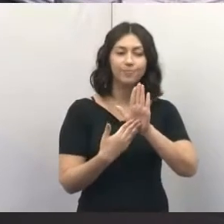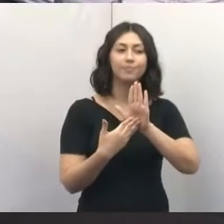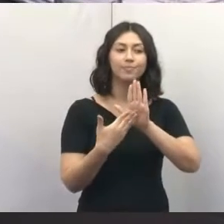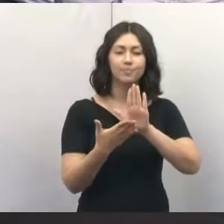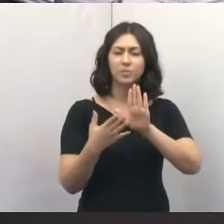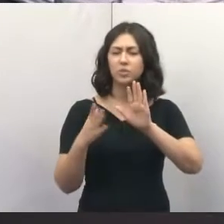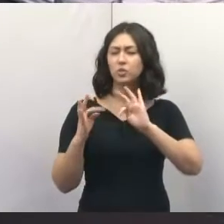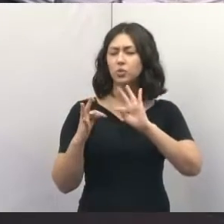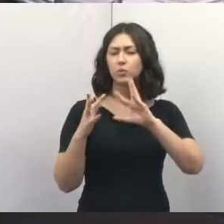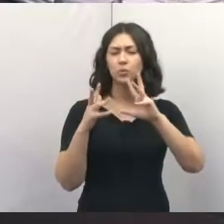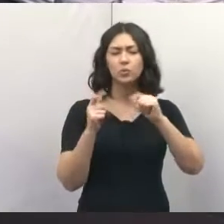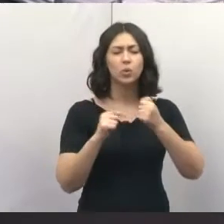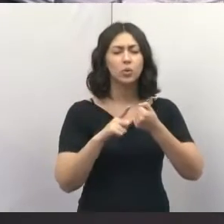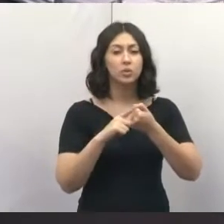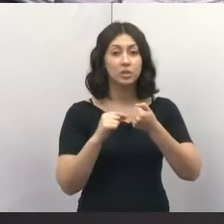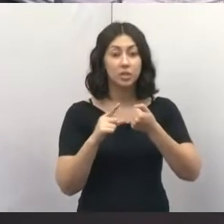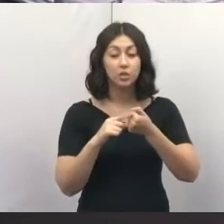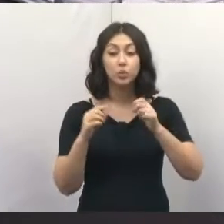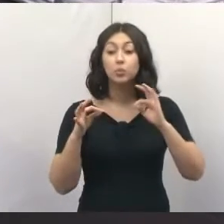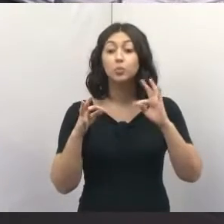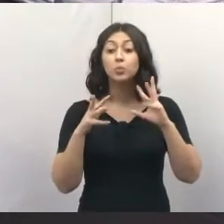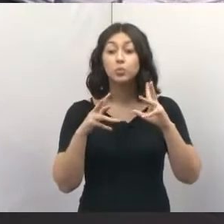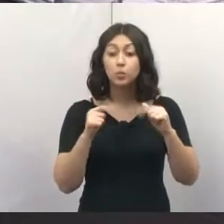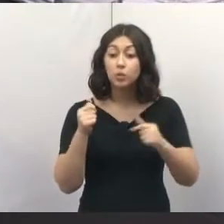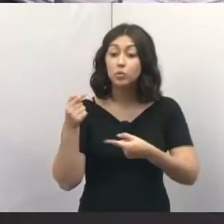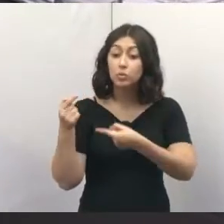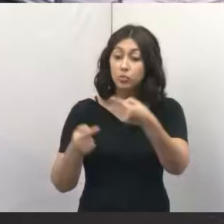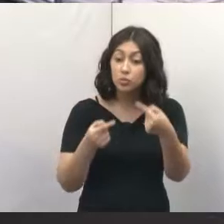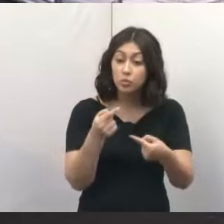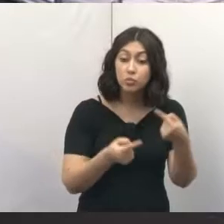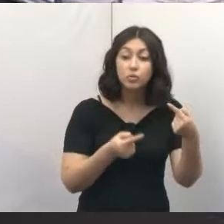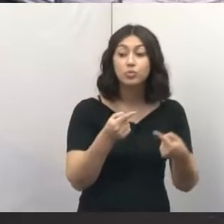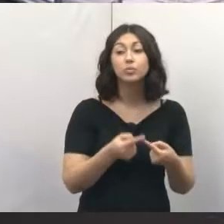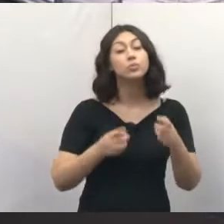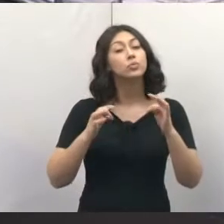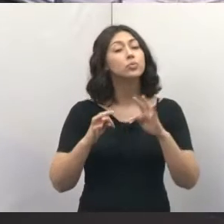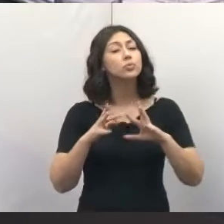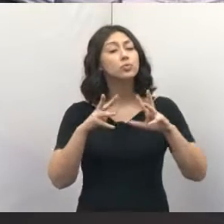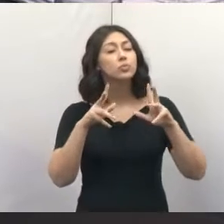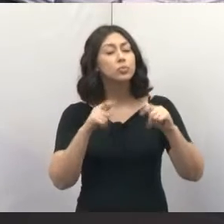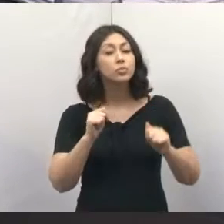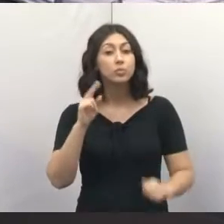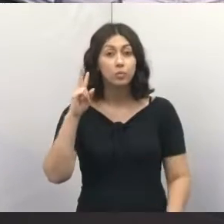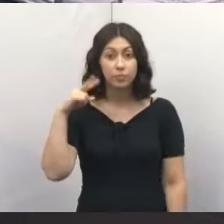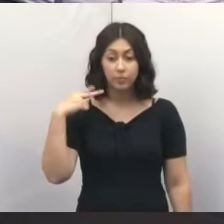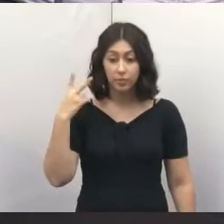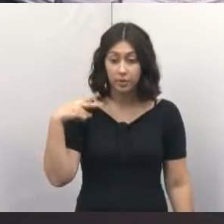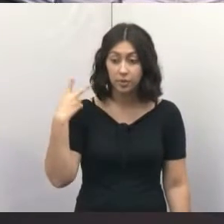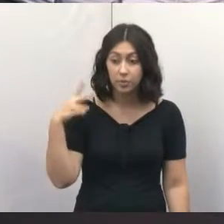os artigos do projeto foram discutidos com todos os vereadores,